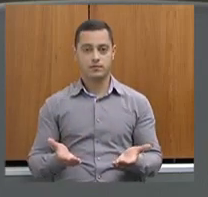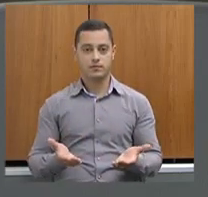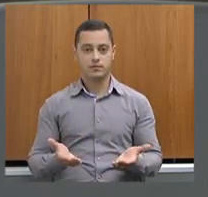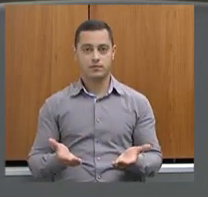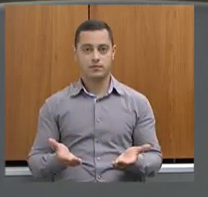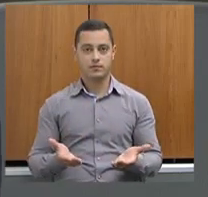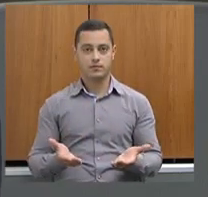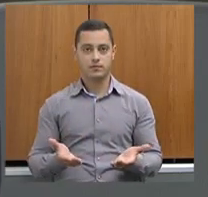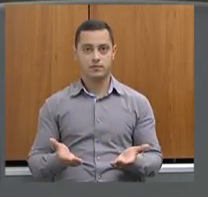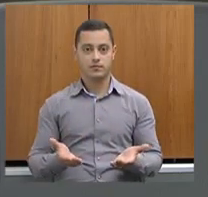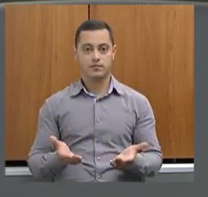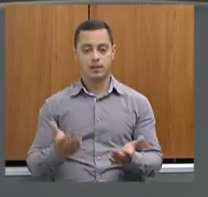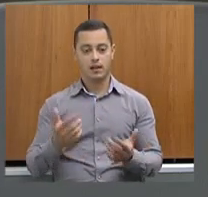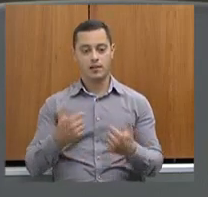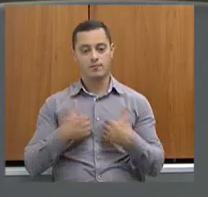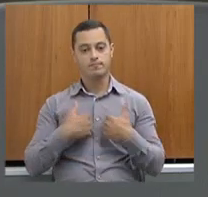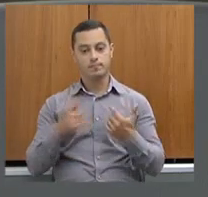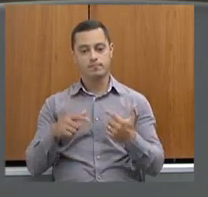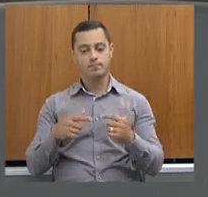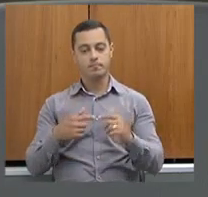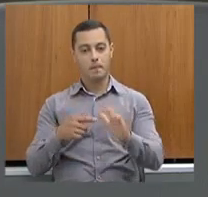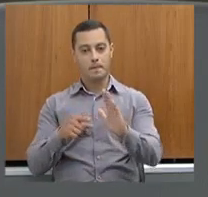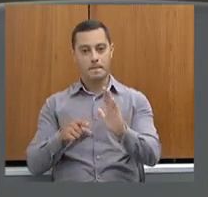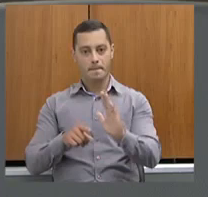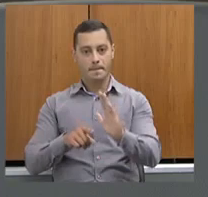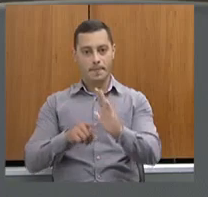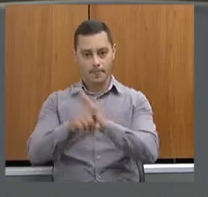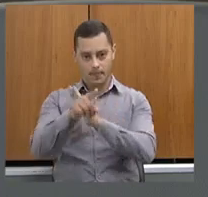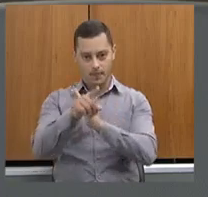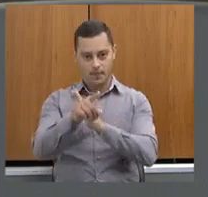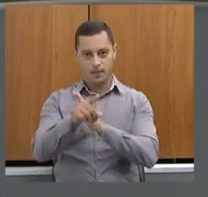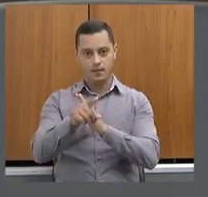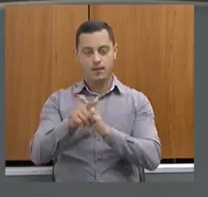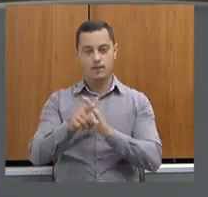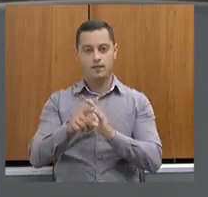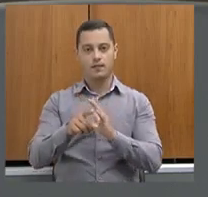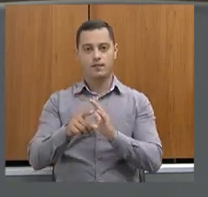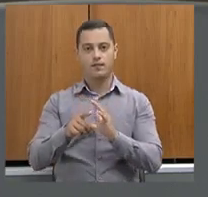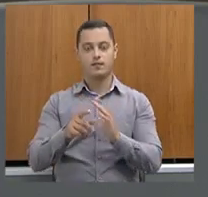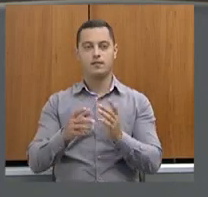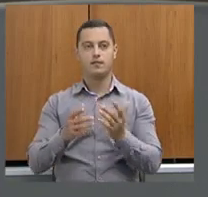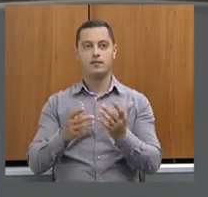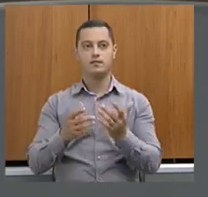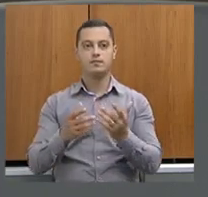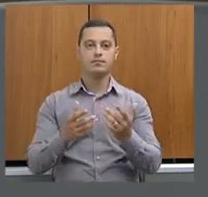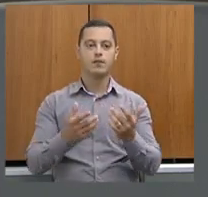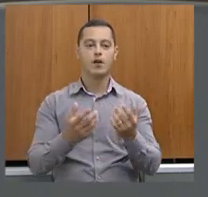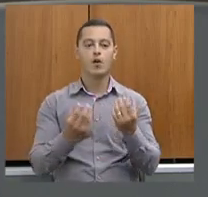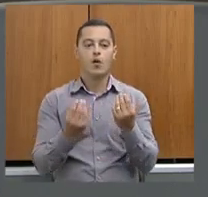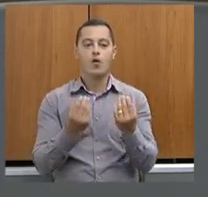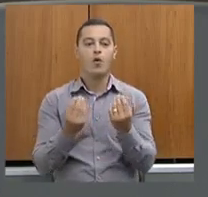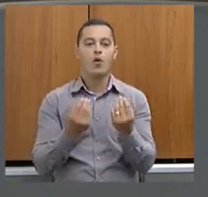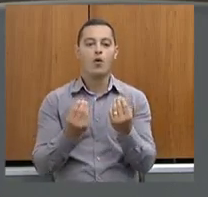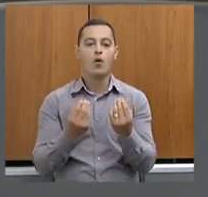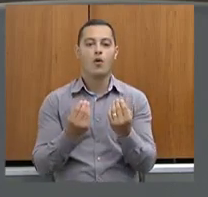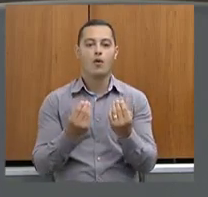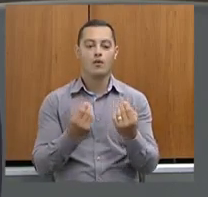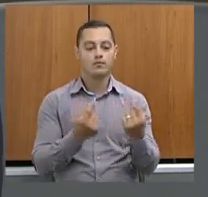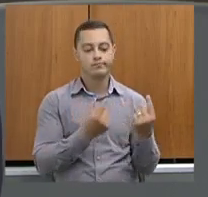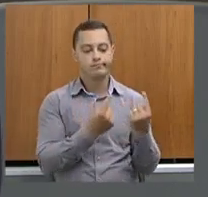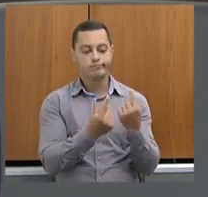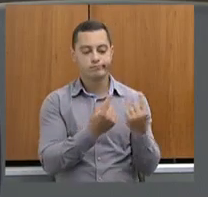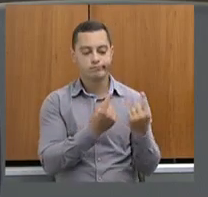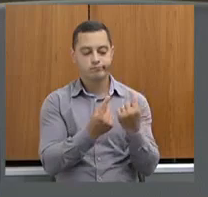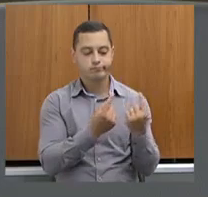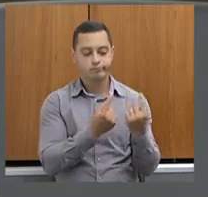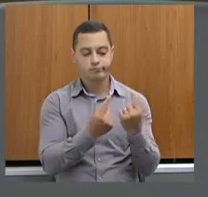e era essa a minha pergunta como estão as tratativas da construção